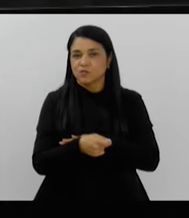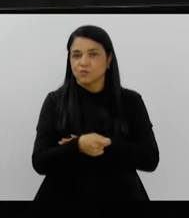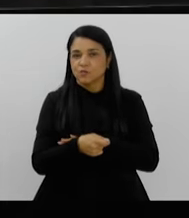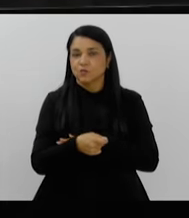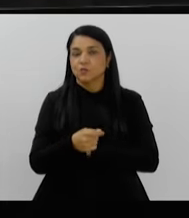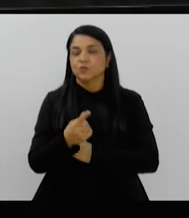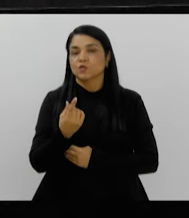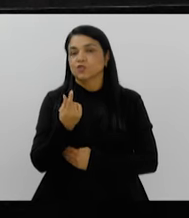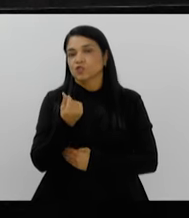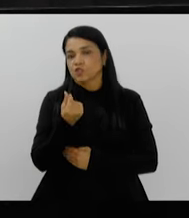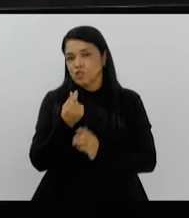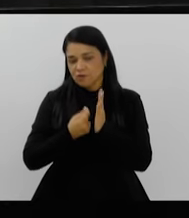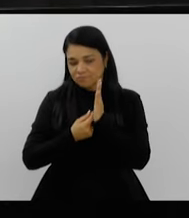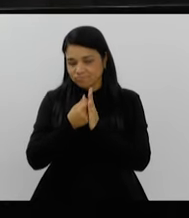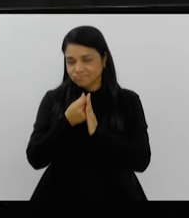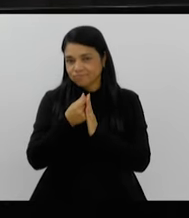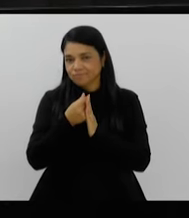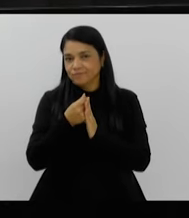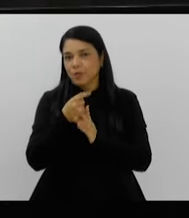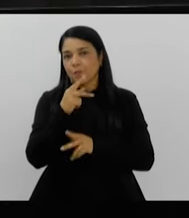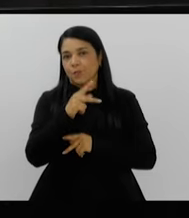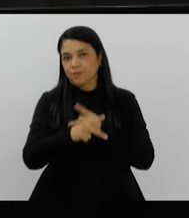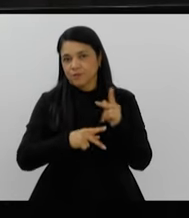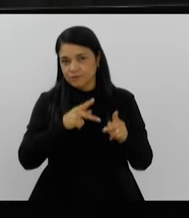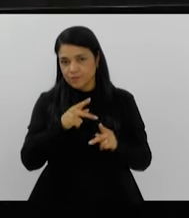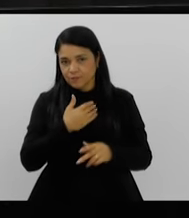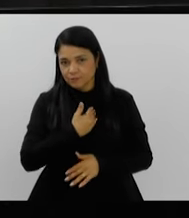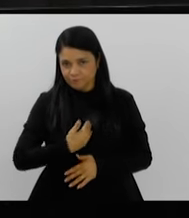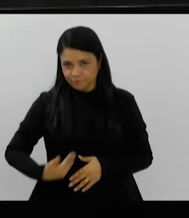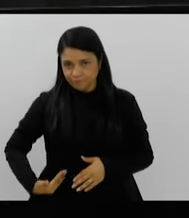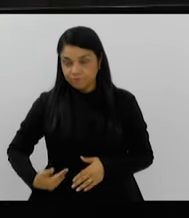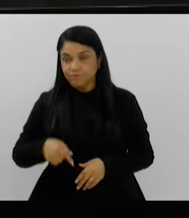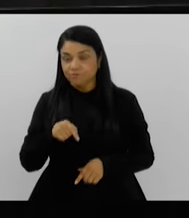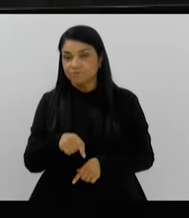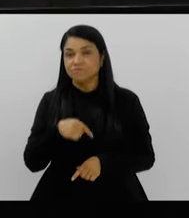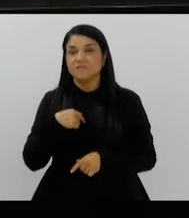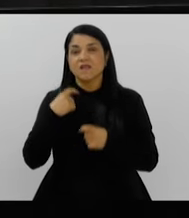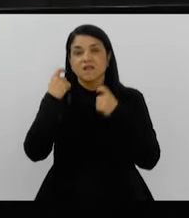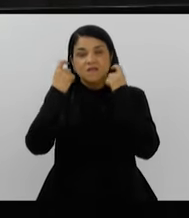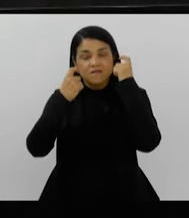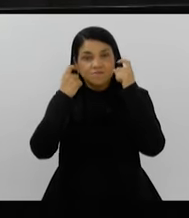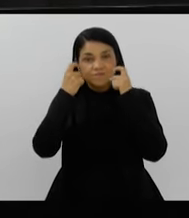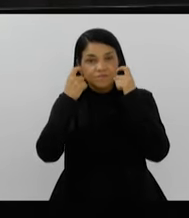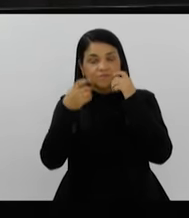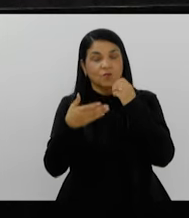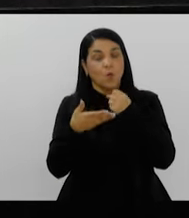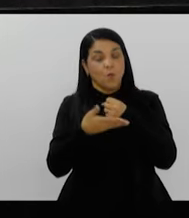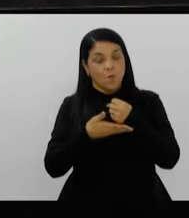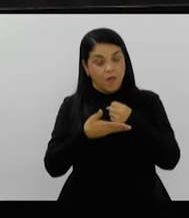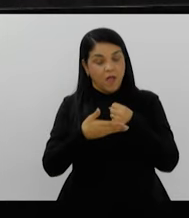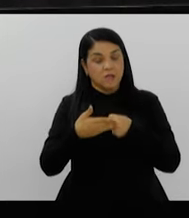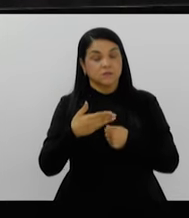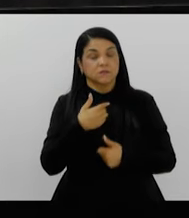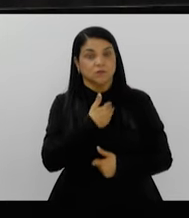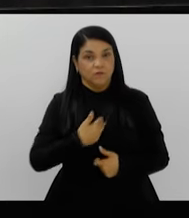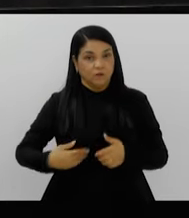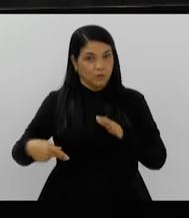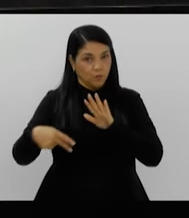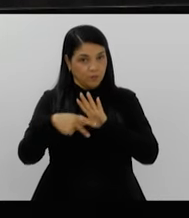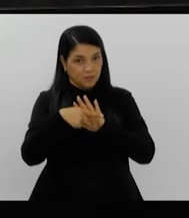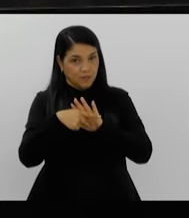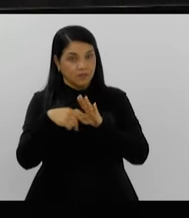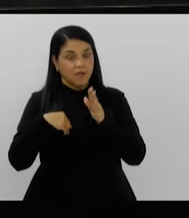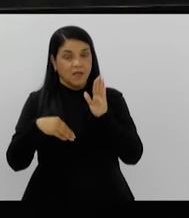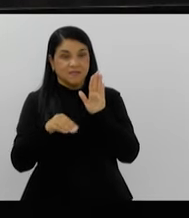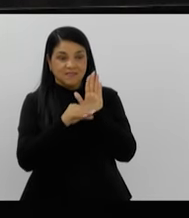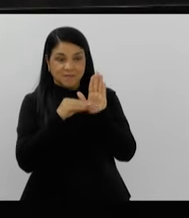o dinheiro público. Então, eu trago aqui mais essa preocupação como base do governo e dizendo que as